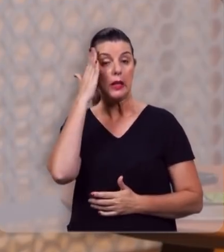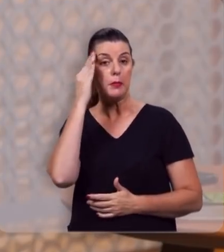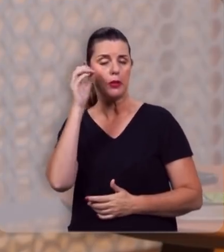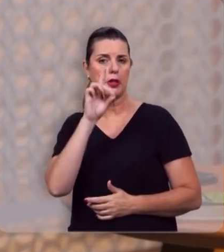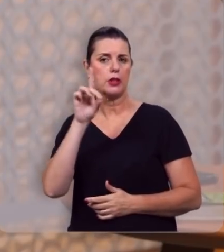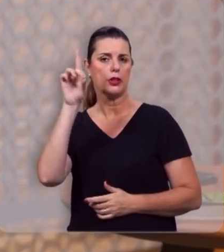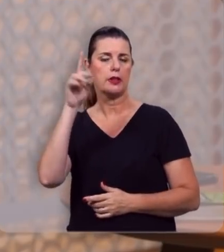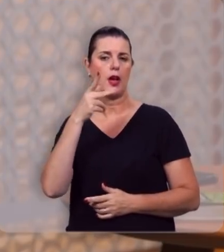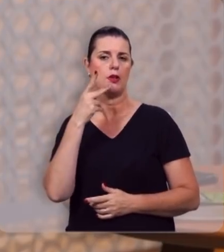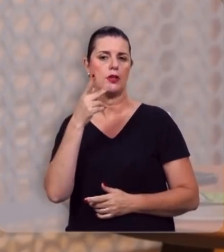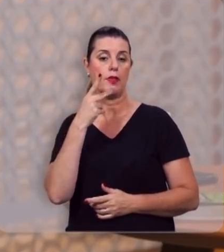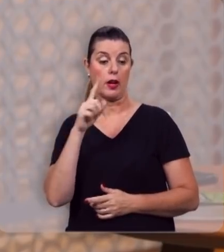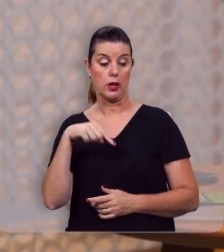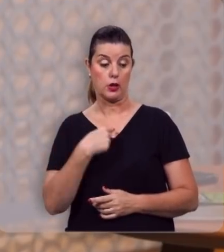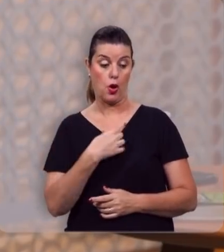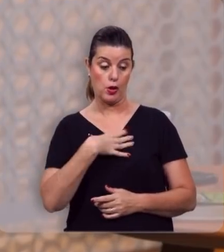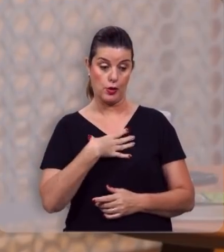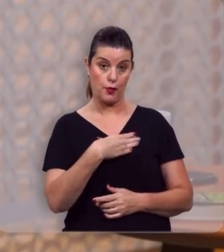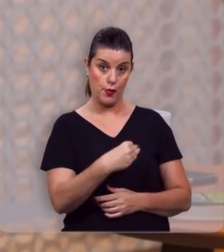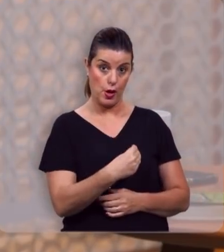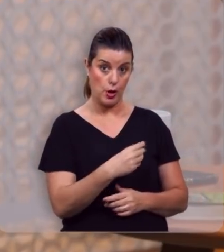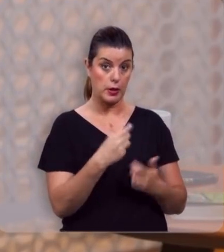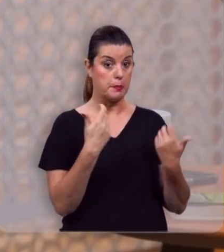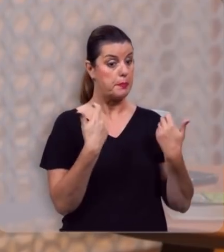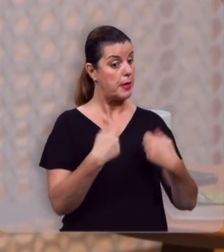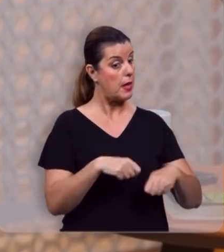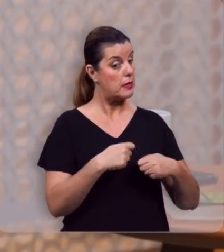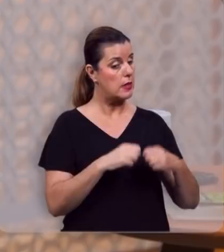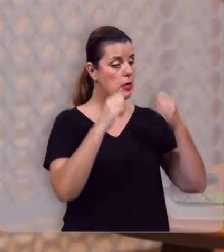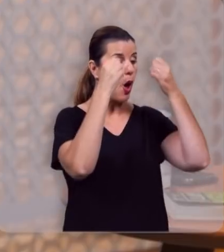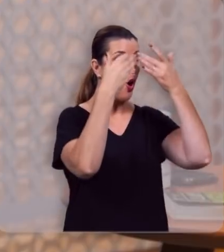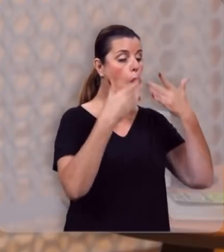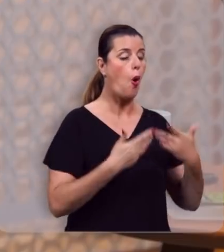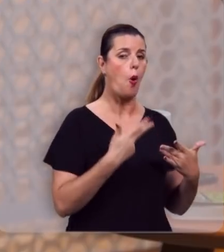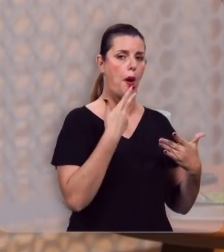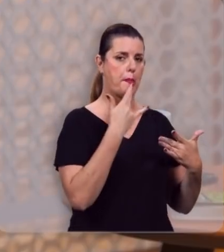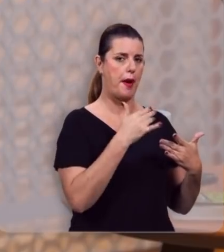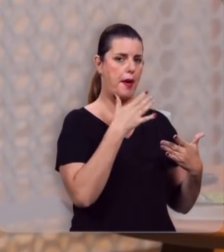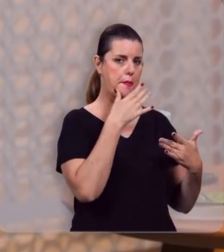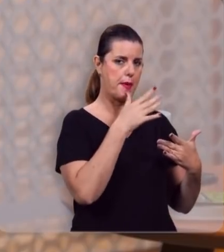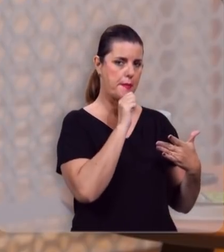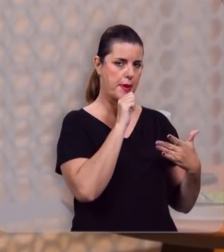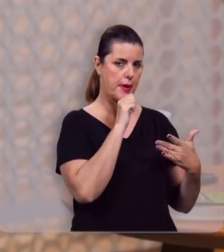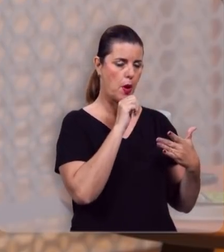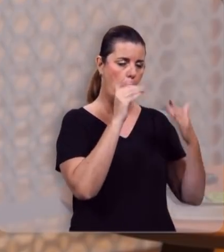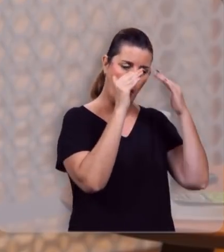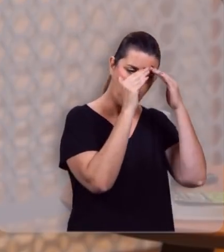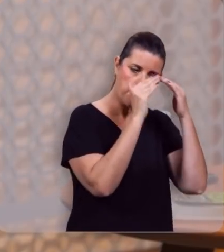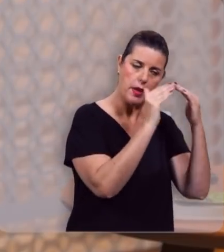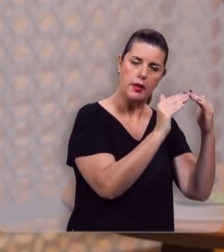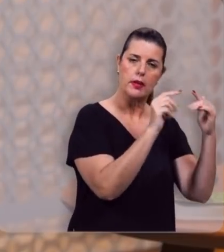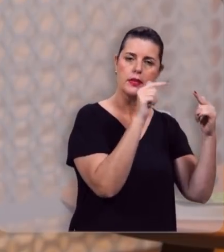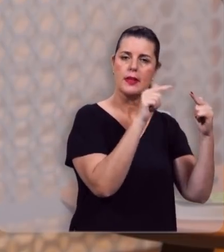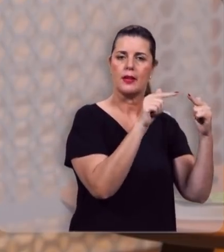que, enquanto filhos, nós devemos honrar os nossos pais, obedecendo